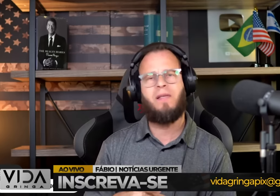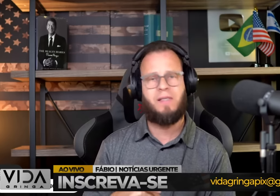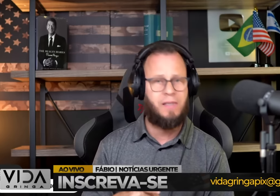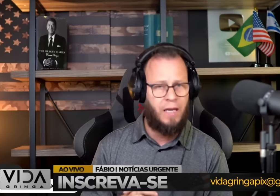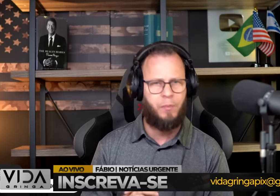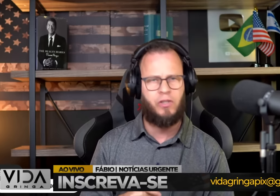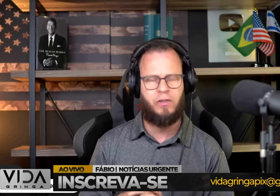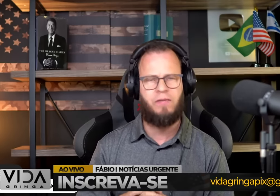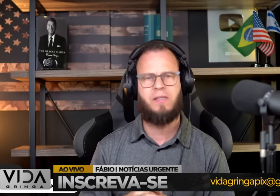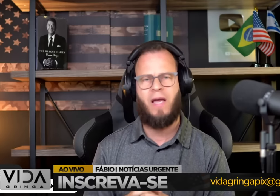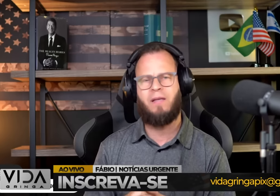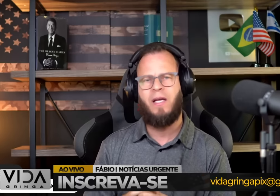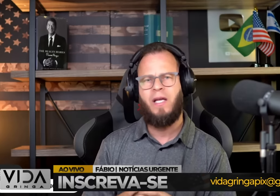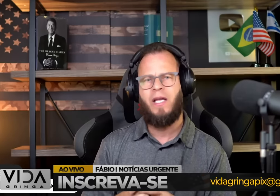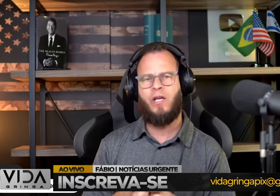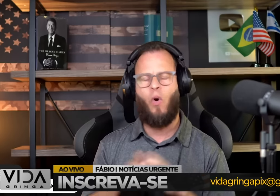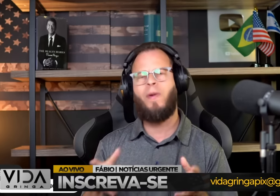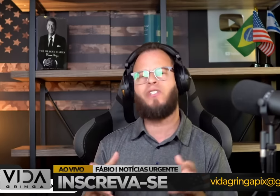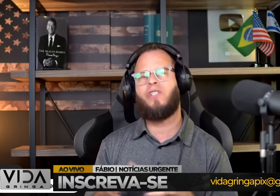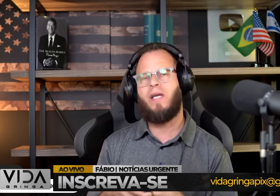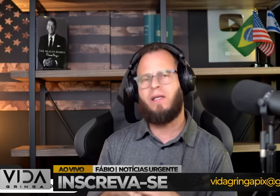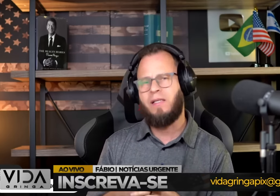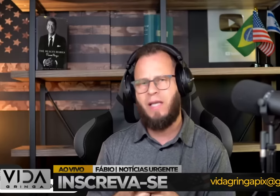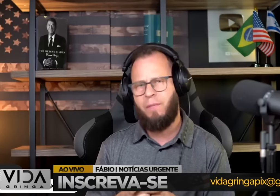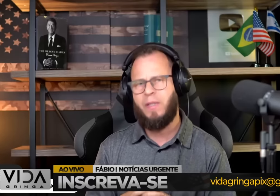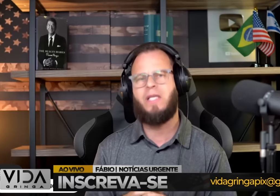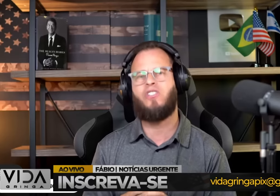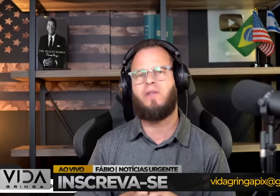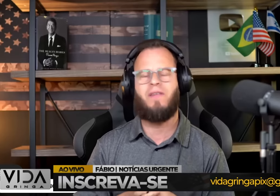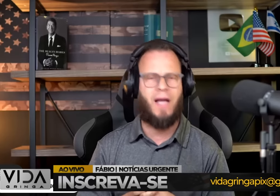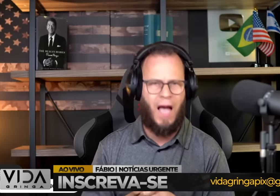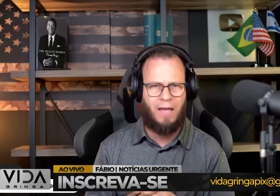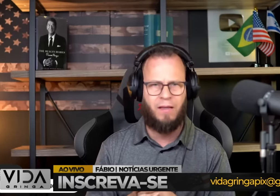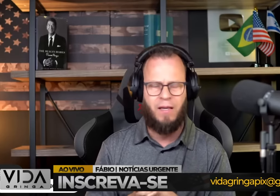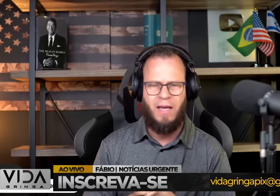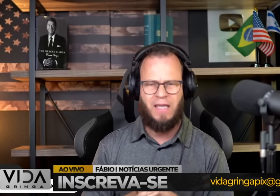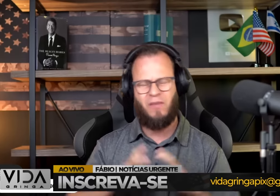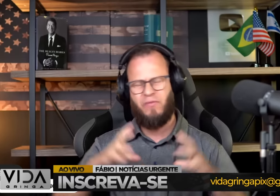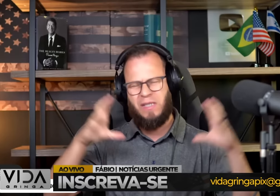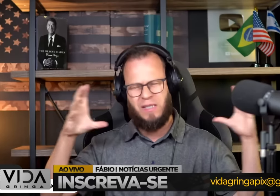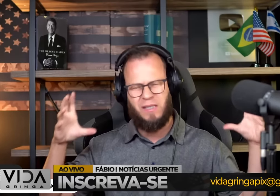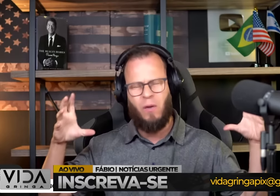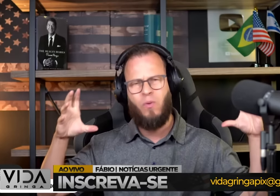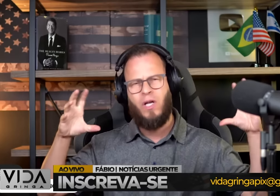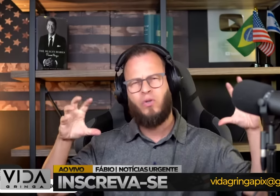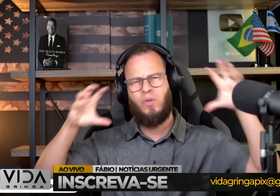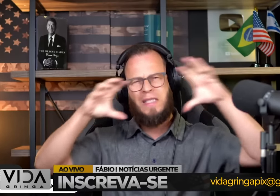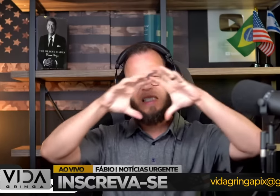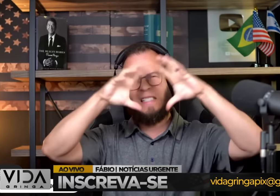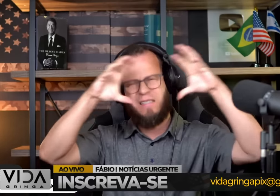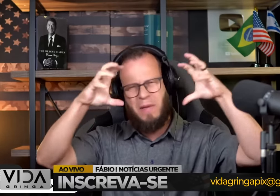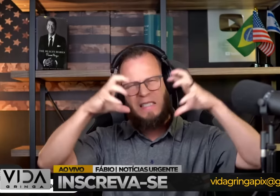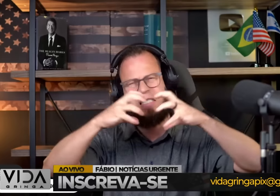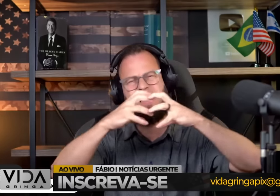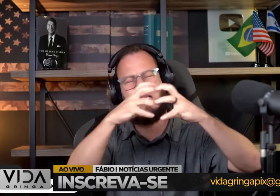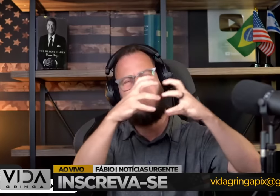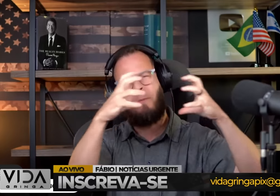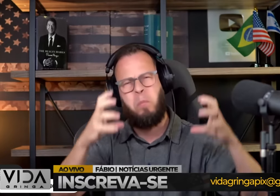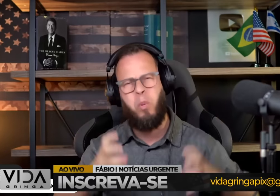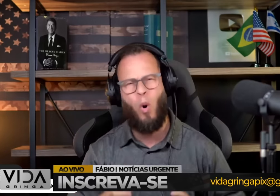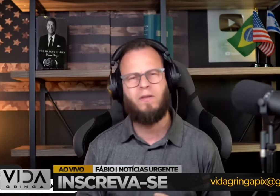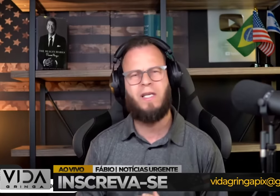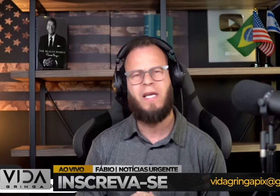direita sempre esteve certa e como a esquerda sempre esteve errada. Essa visão do sistema, esse